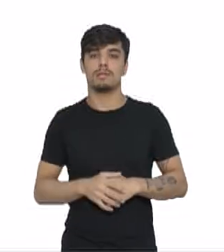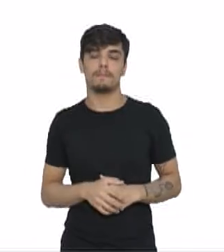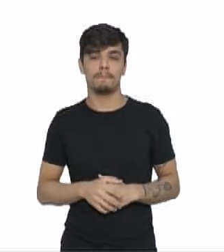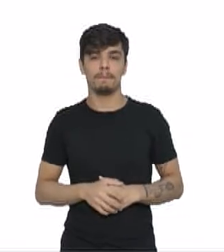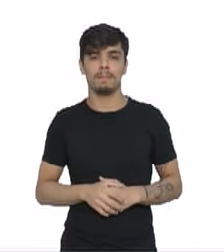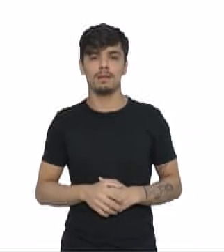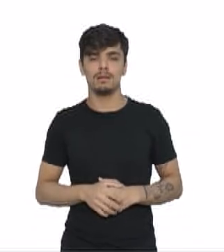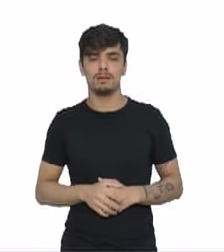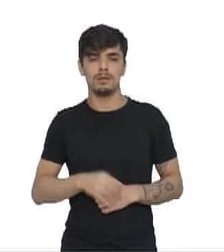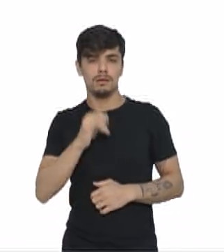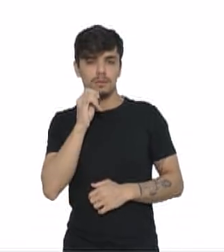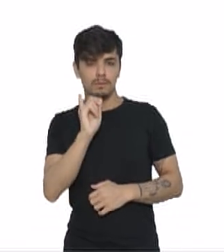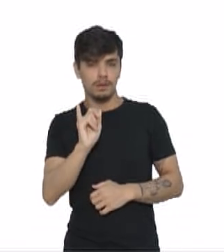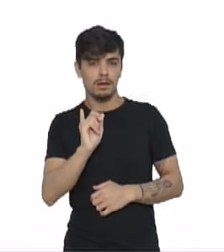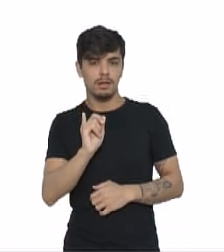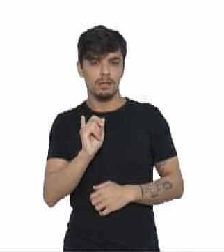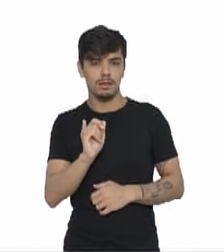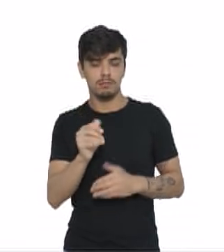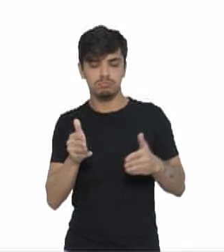o quê? Que é